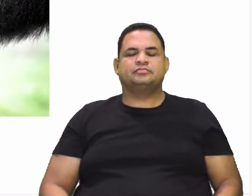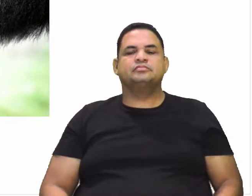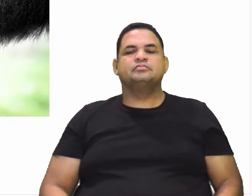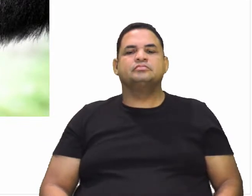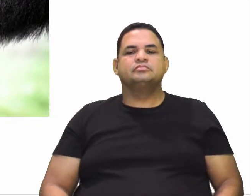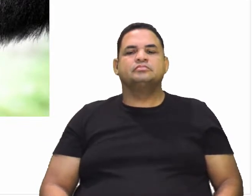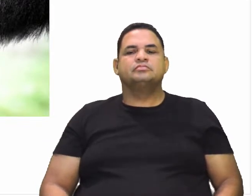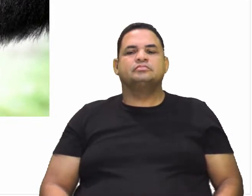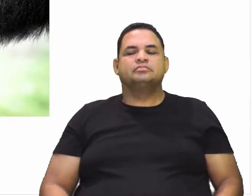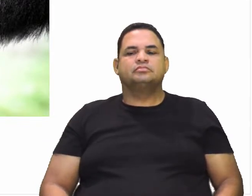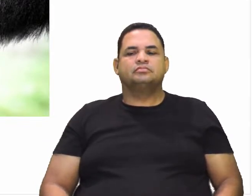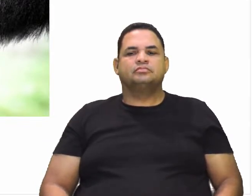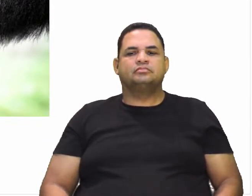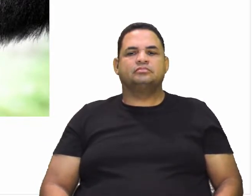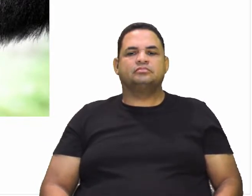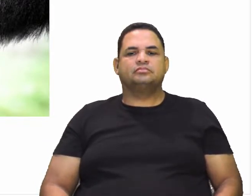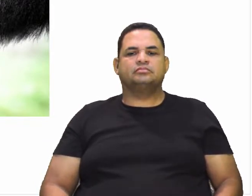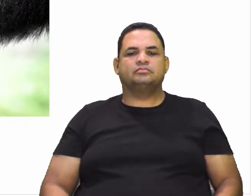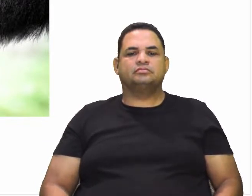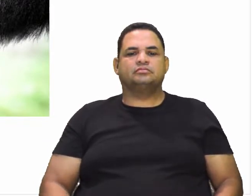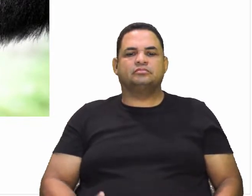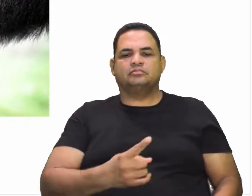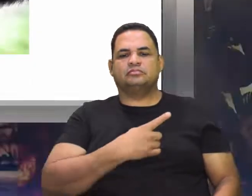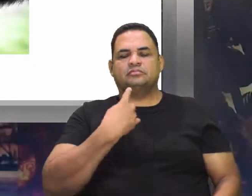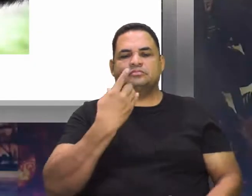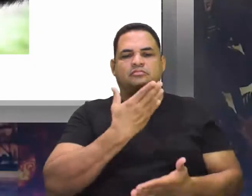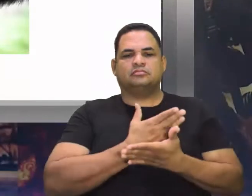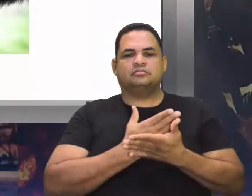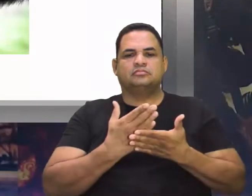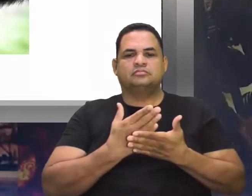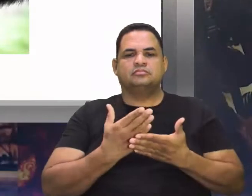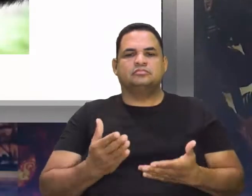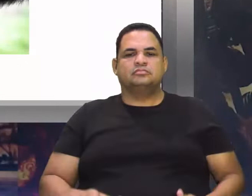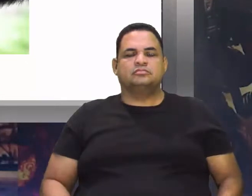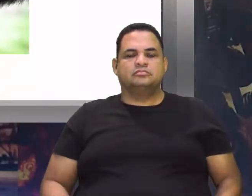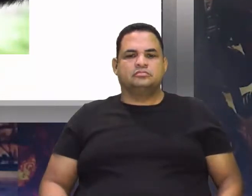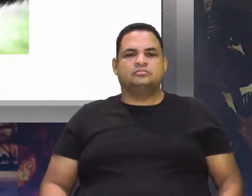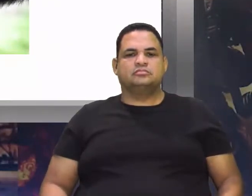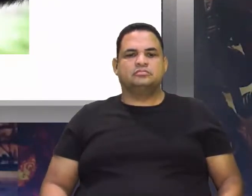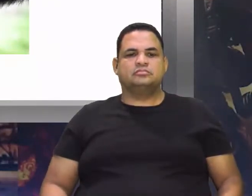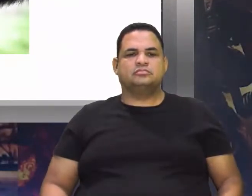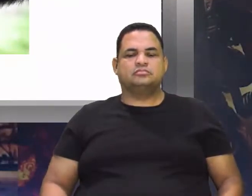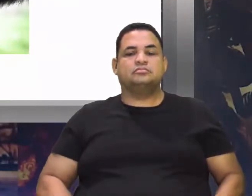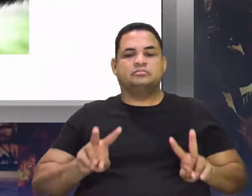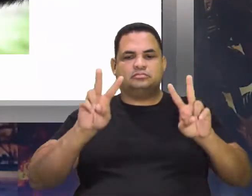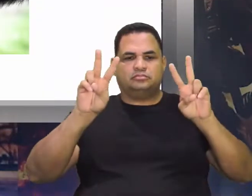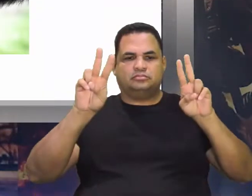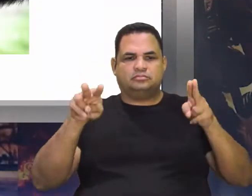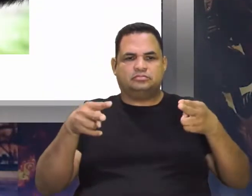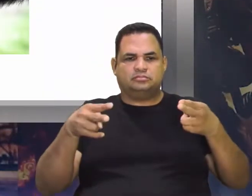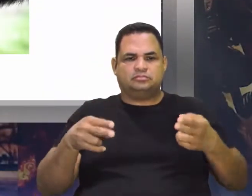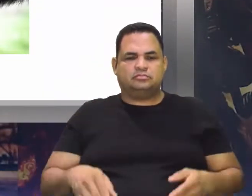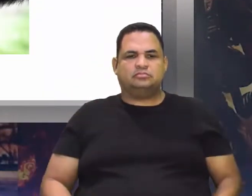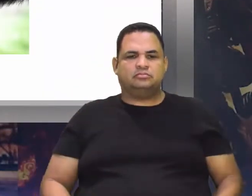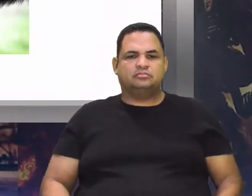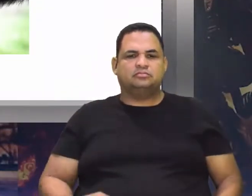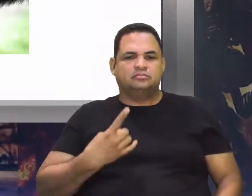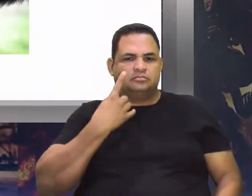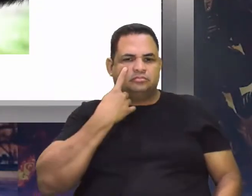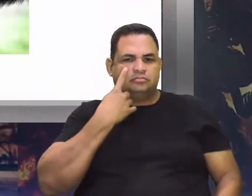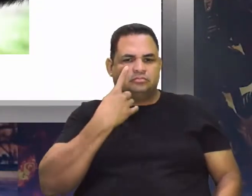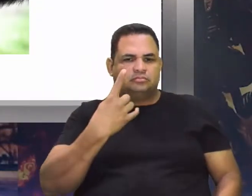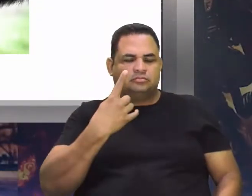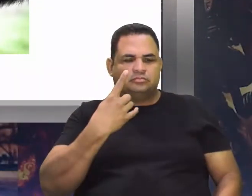espécies. A gente começa a nossa aula por esse assunto. Esse homem